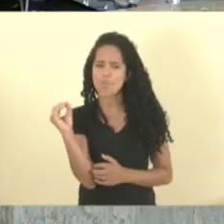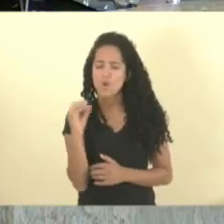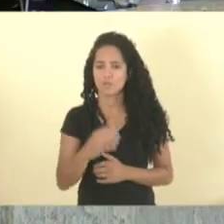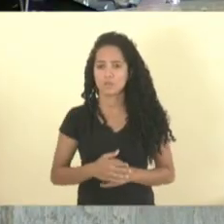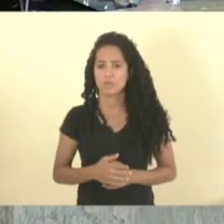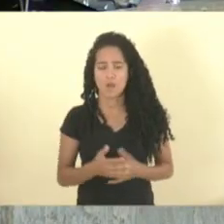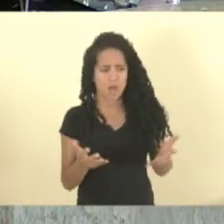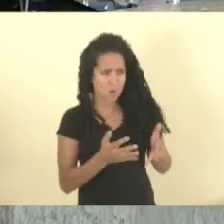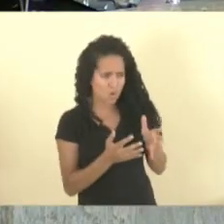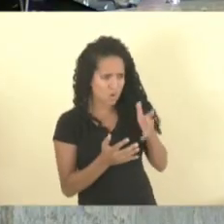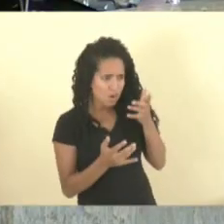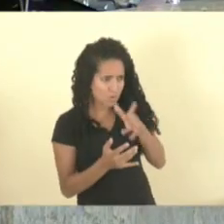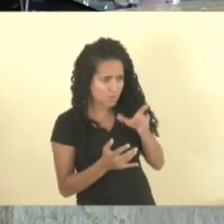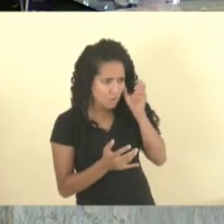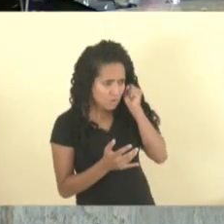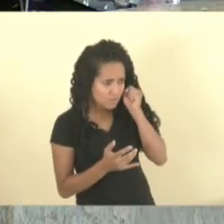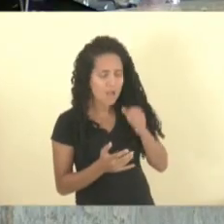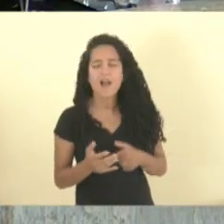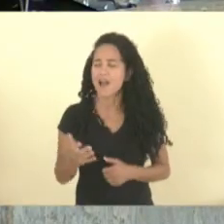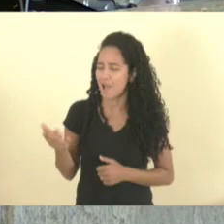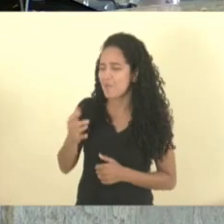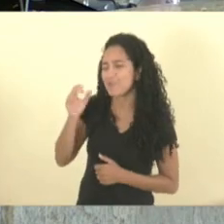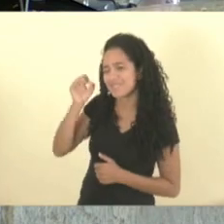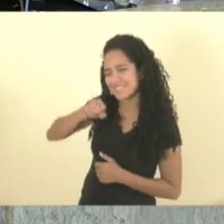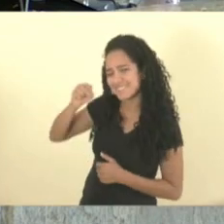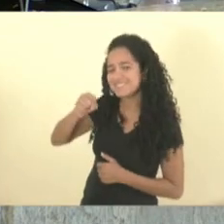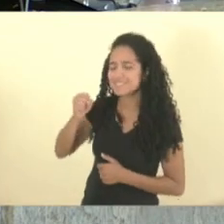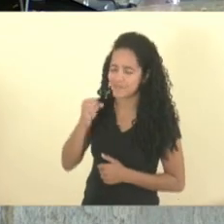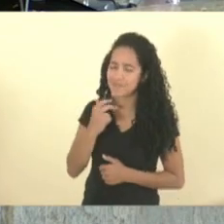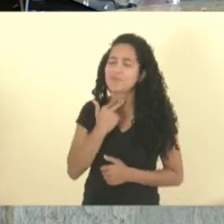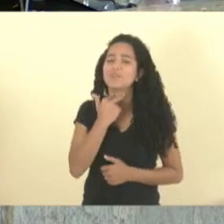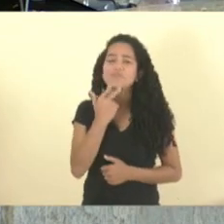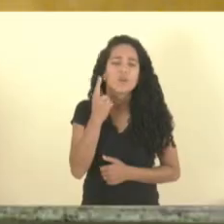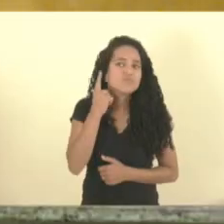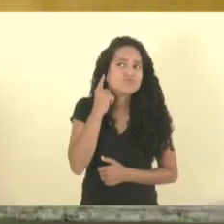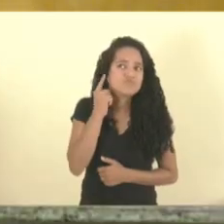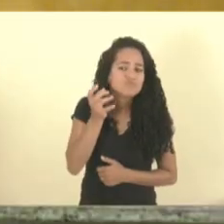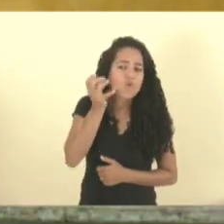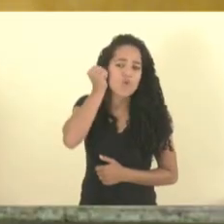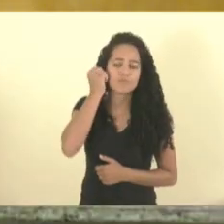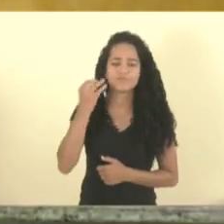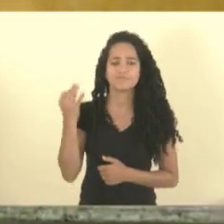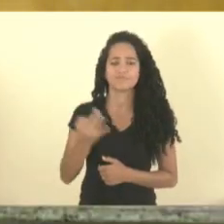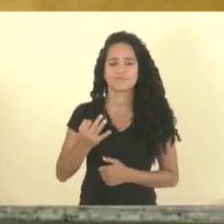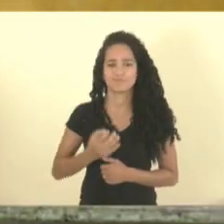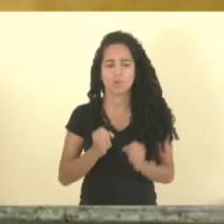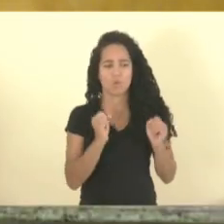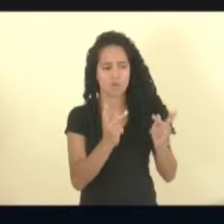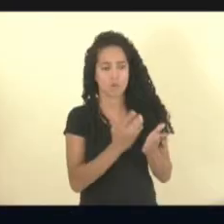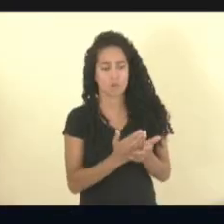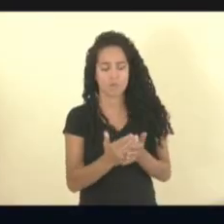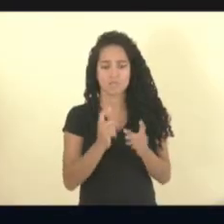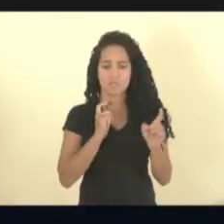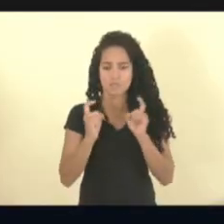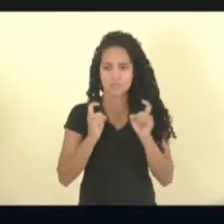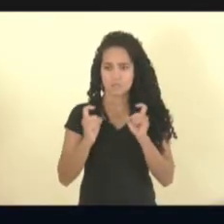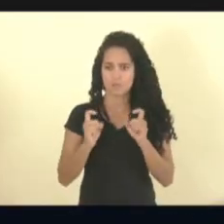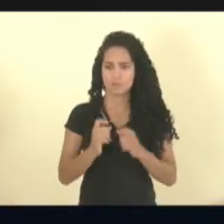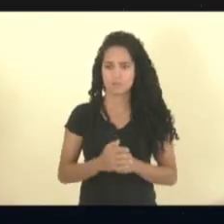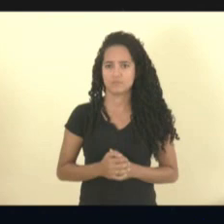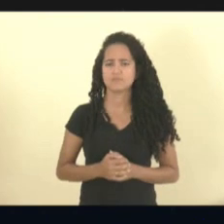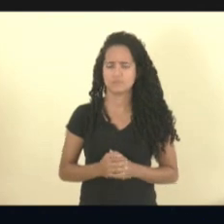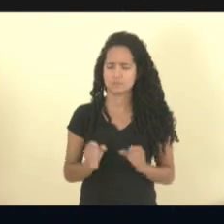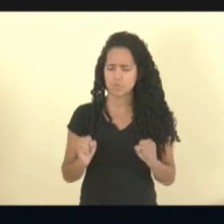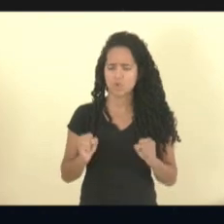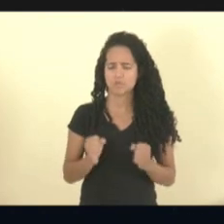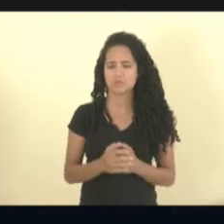Consegue me ouvir agora, Danilo? Agora sim, presidente, agora estamos ouvindo. Ok. Então tá ok, podemos iniciar a sessão? Podemos